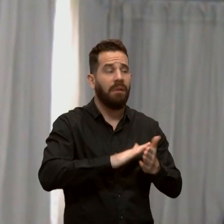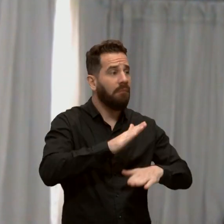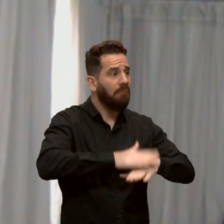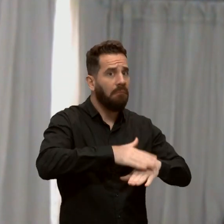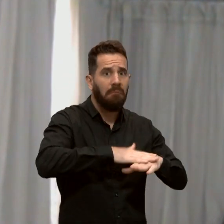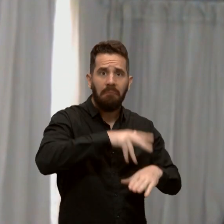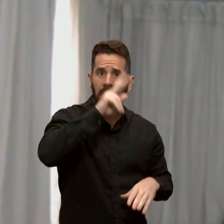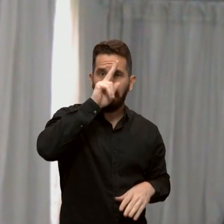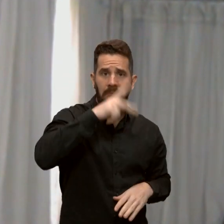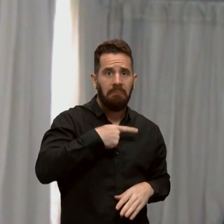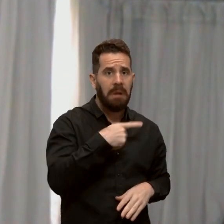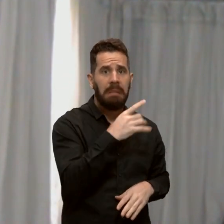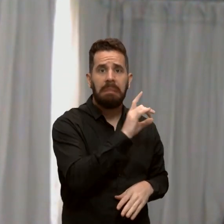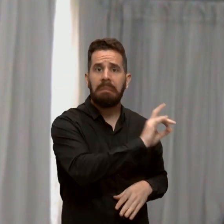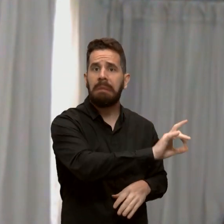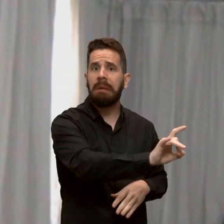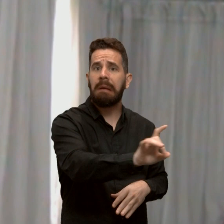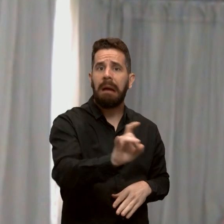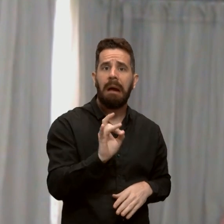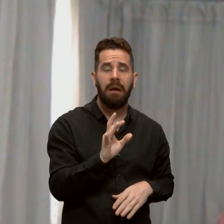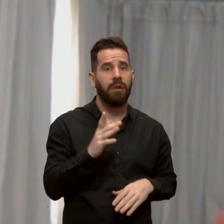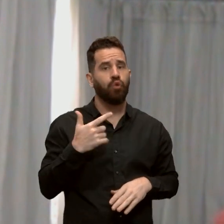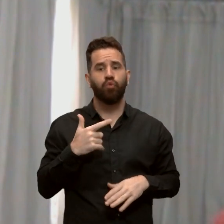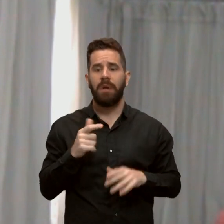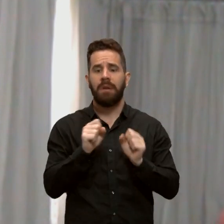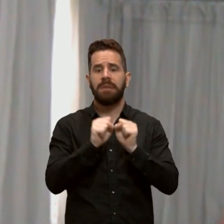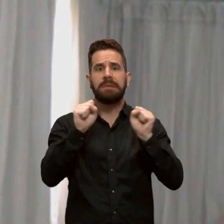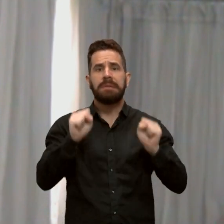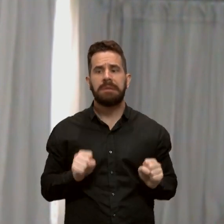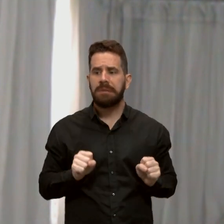tem um sistema.